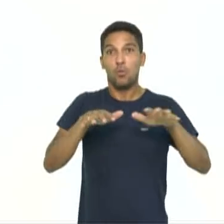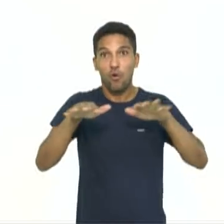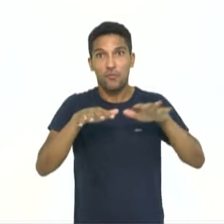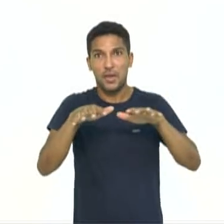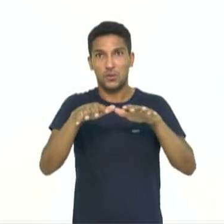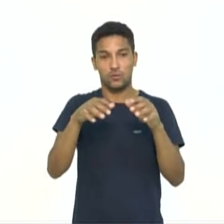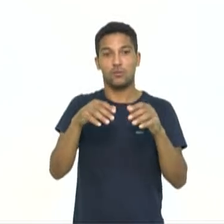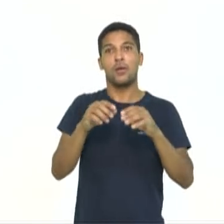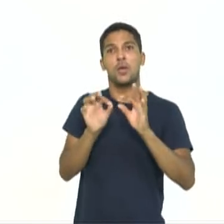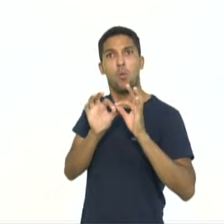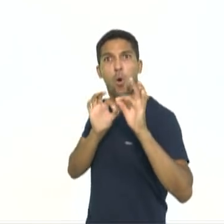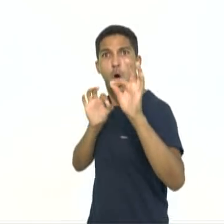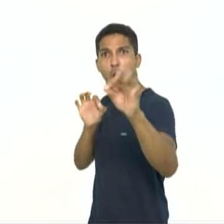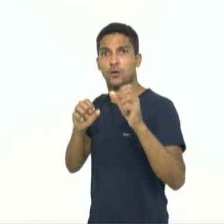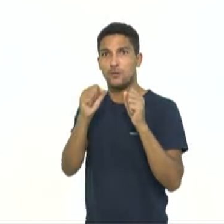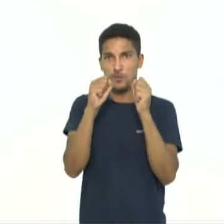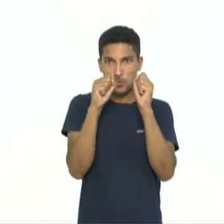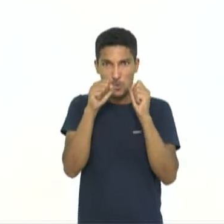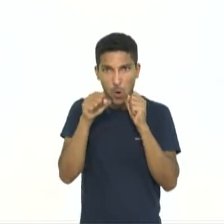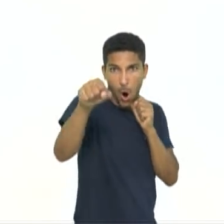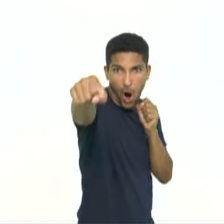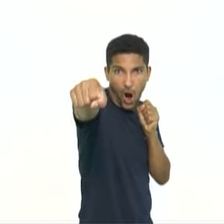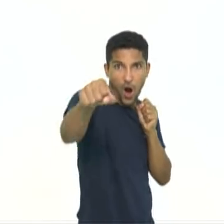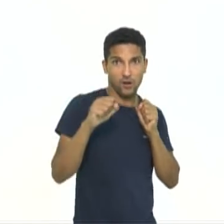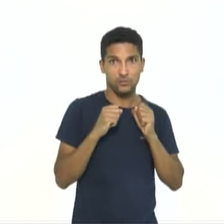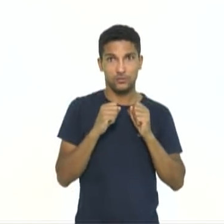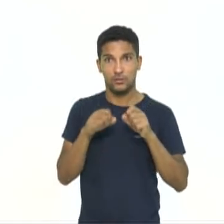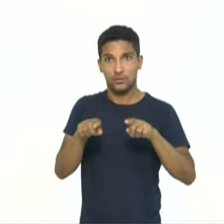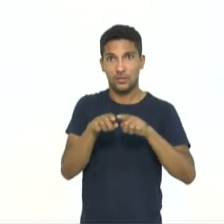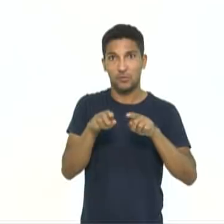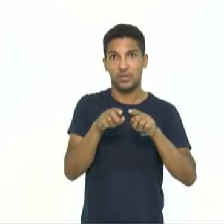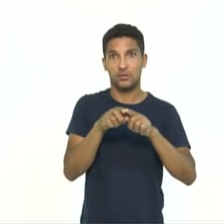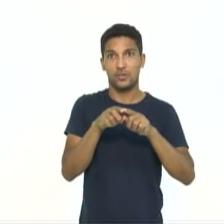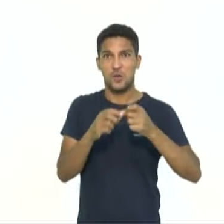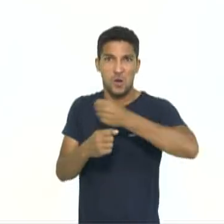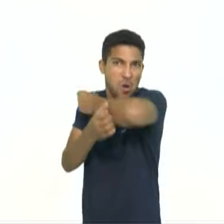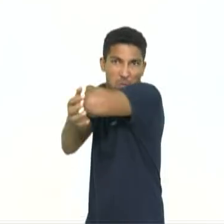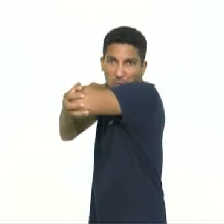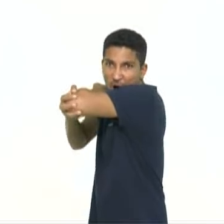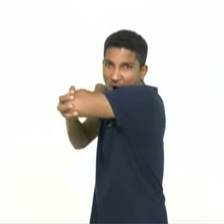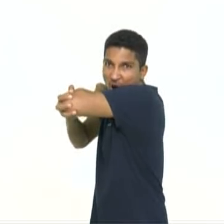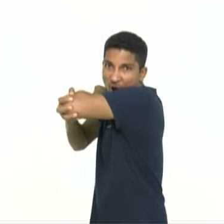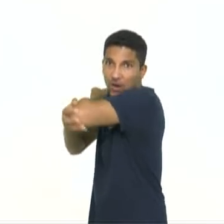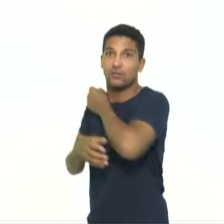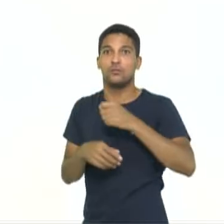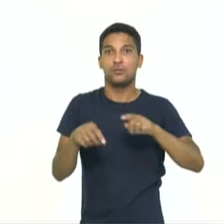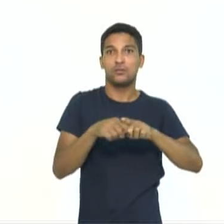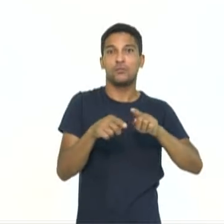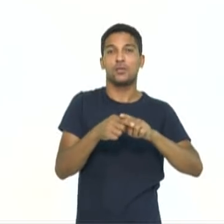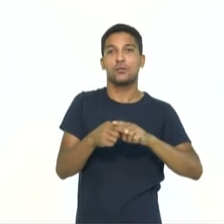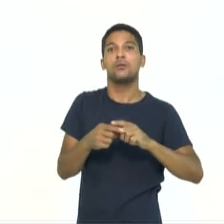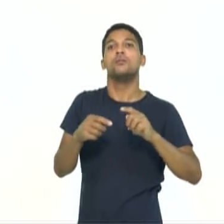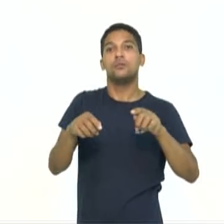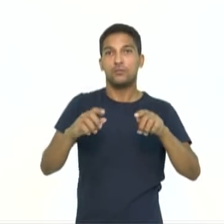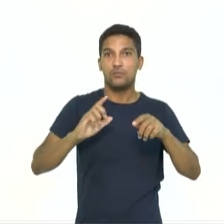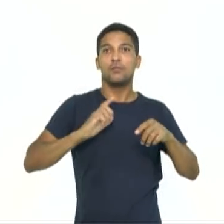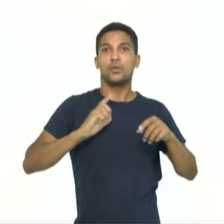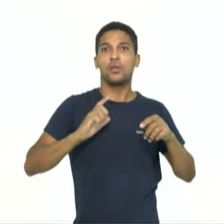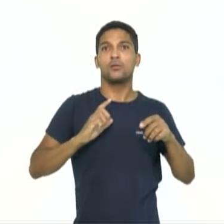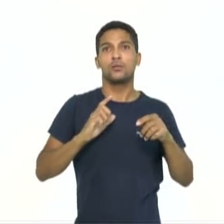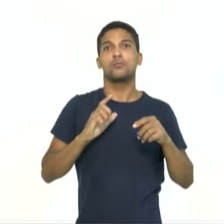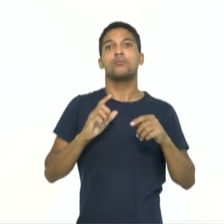para sobreviver, ok? A luta é caracterizada por possuir movimentos de combate a longa e a